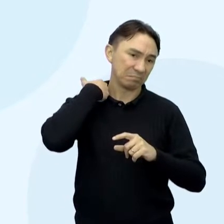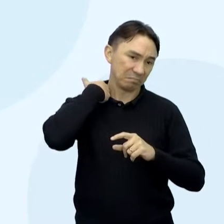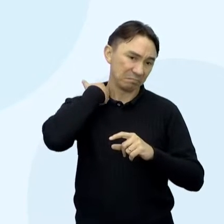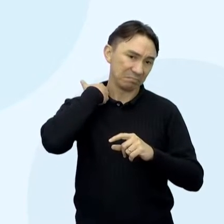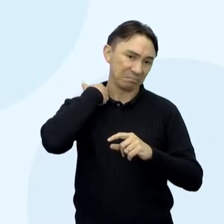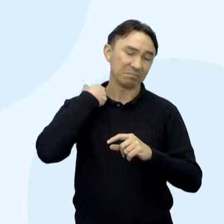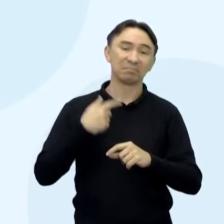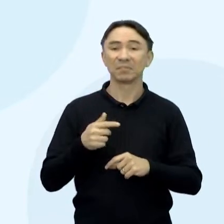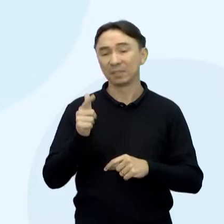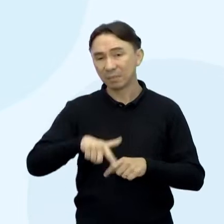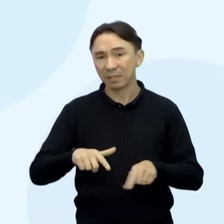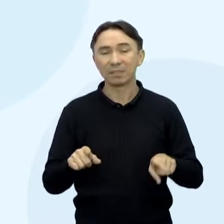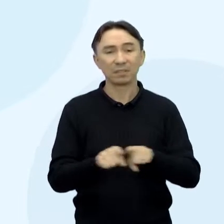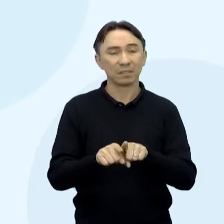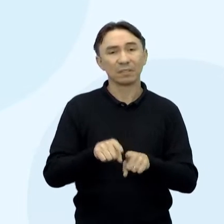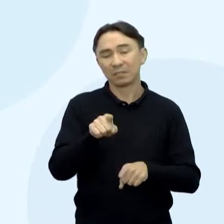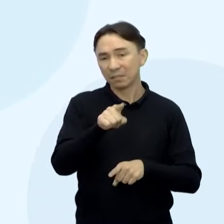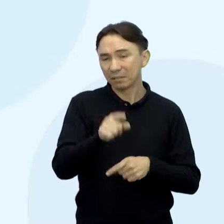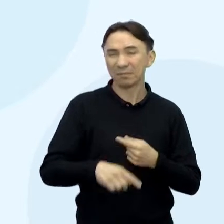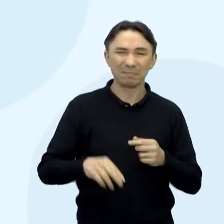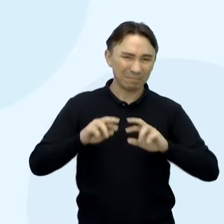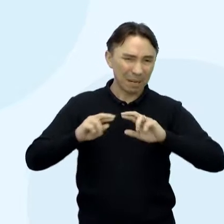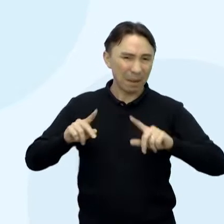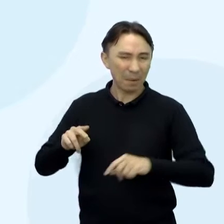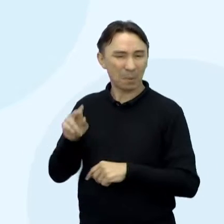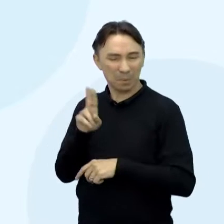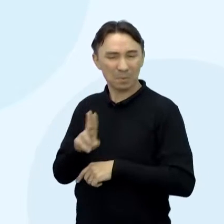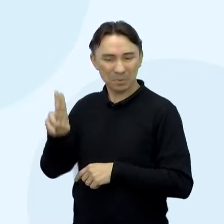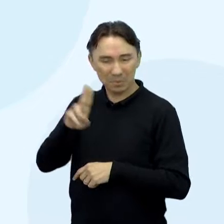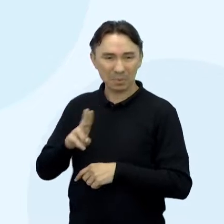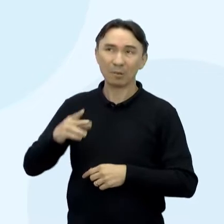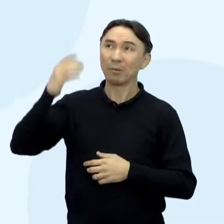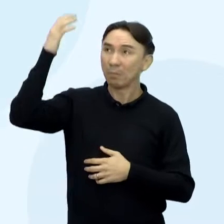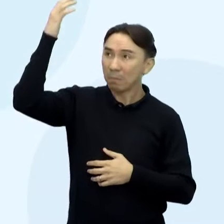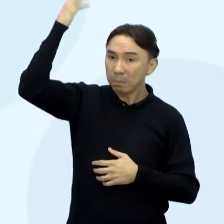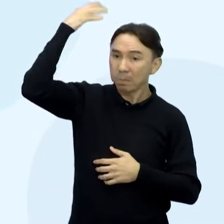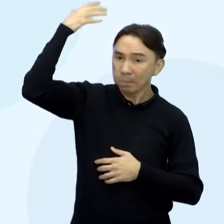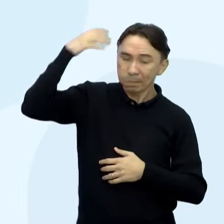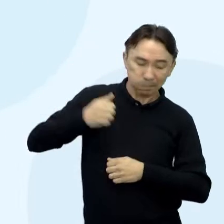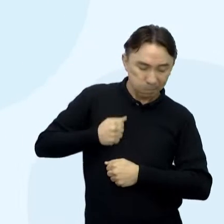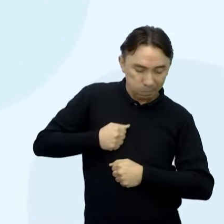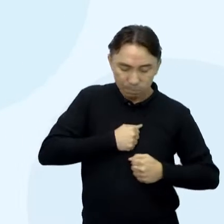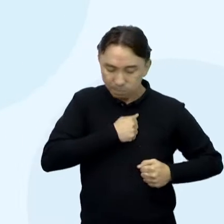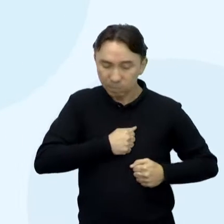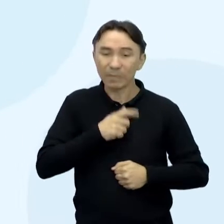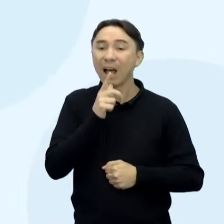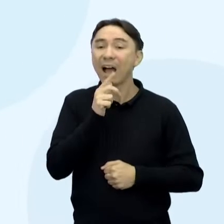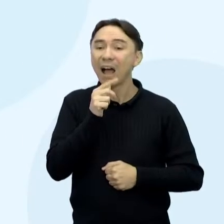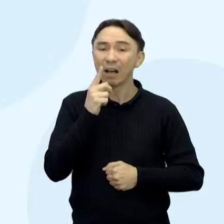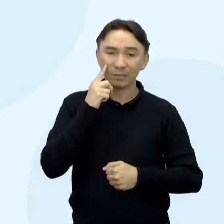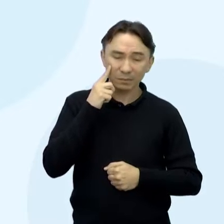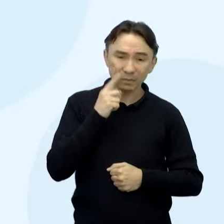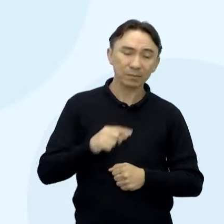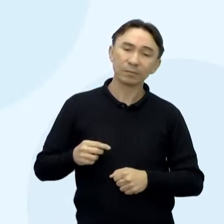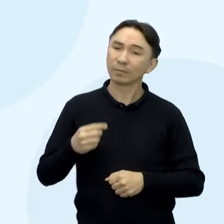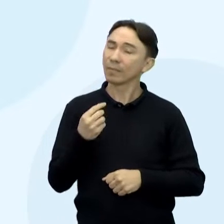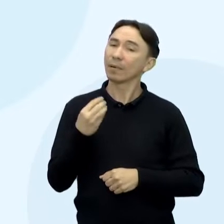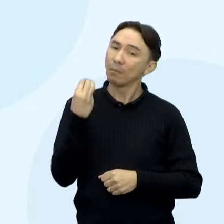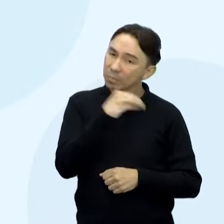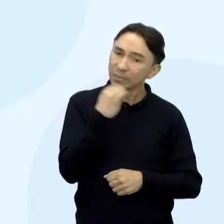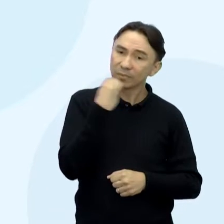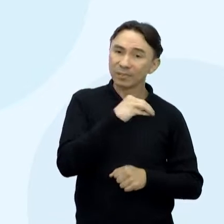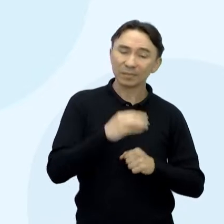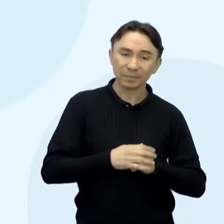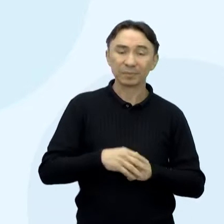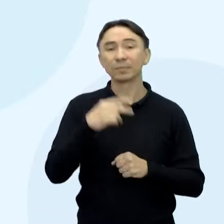Tudo que você utilizou na água do banho, água da torneira da cozinha, tá? Sua cidade tem tratamento